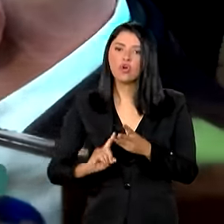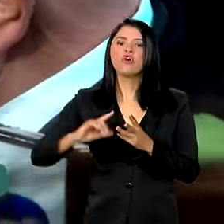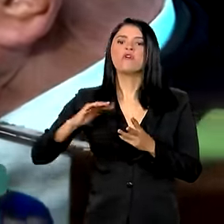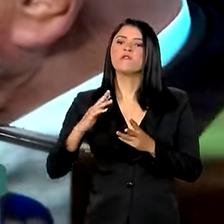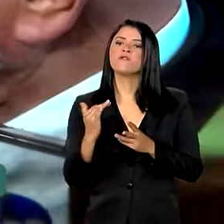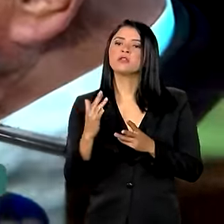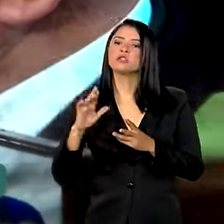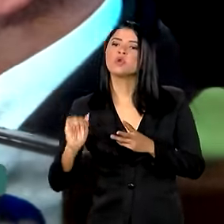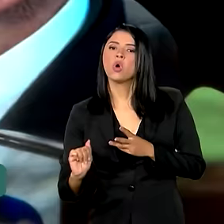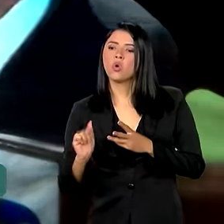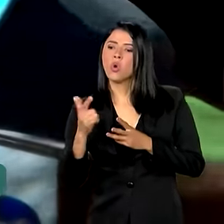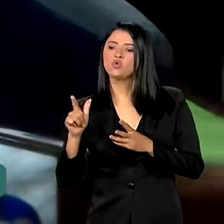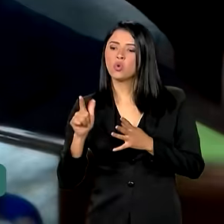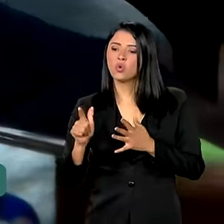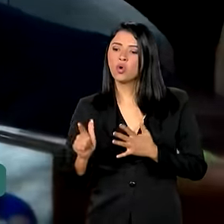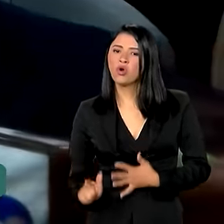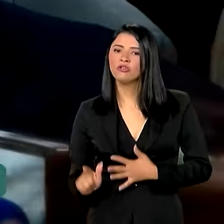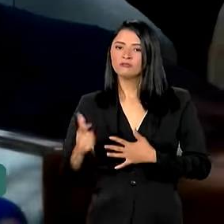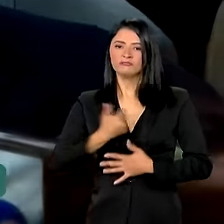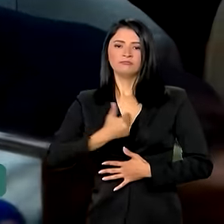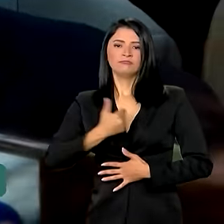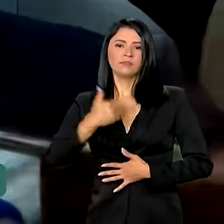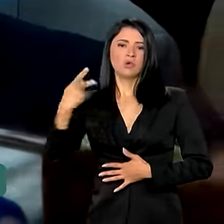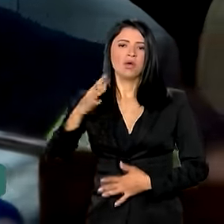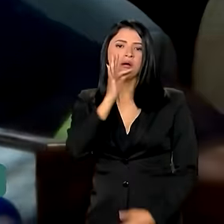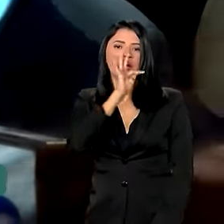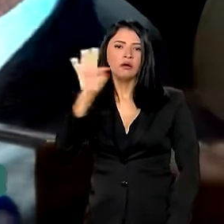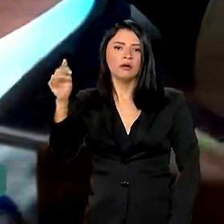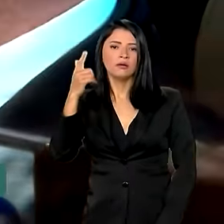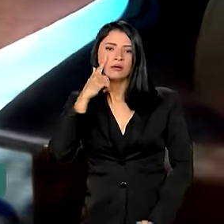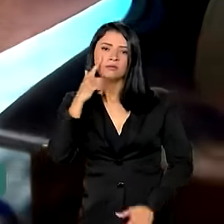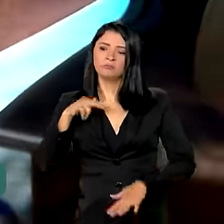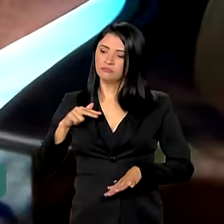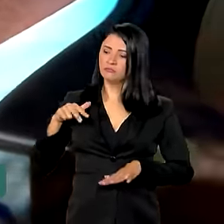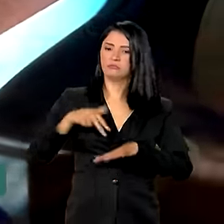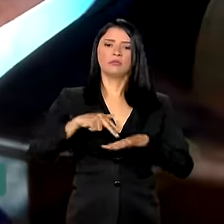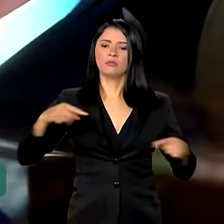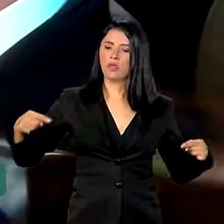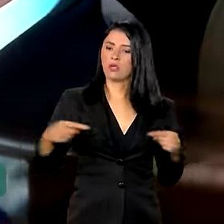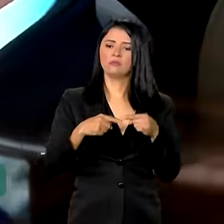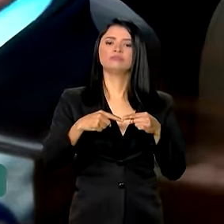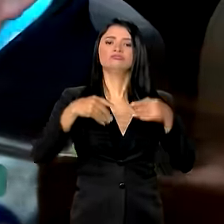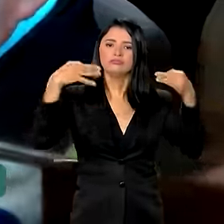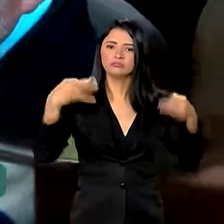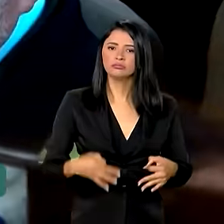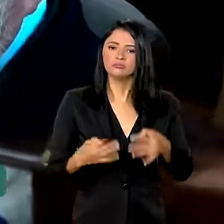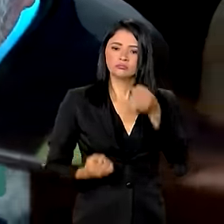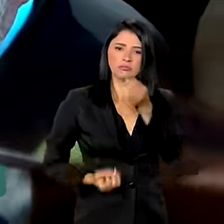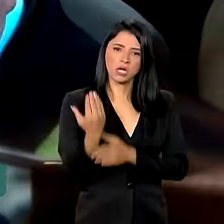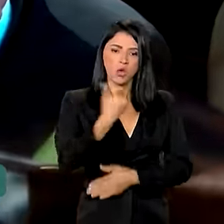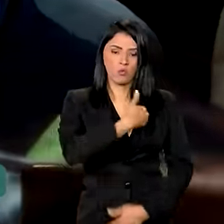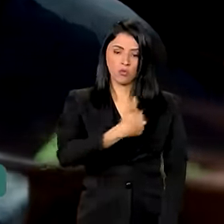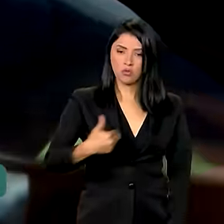François Hollande e que tantos outros companheiros da França se coloquem de acordo para